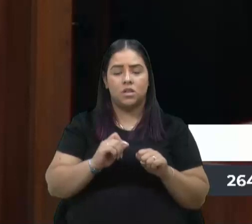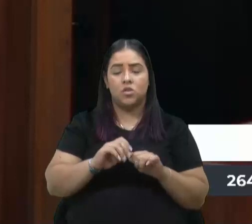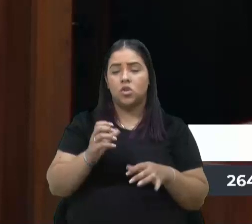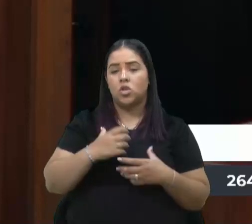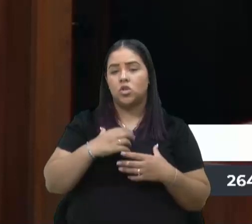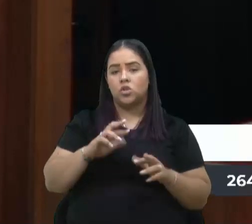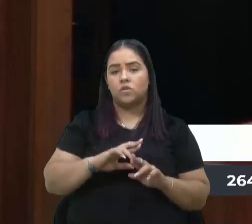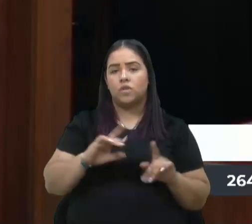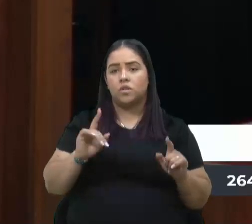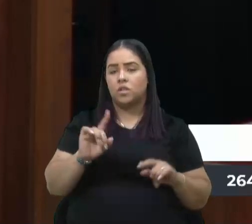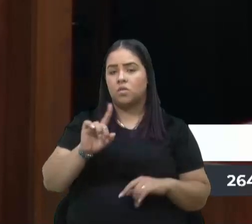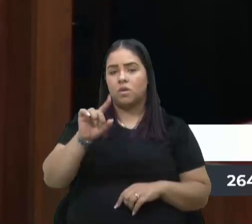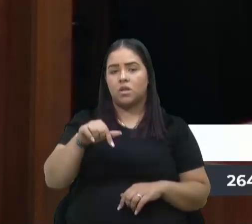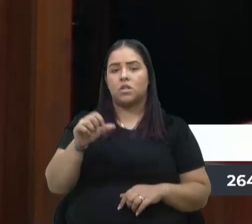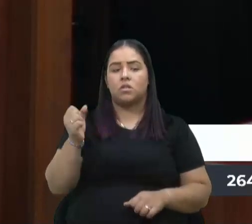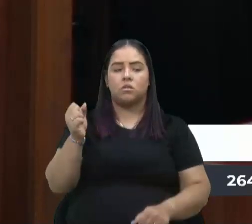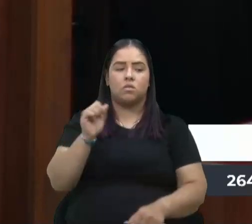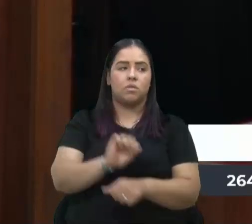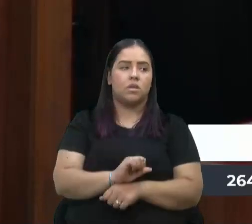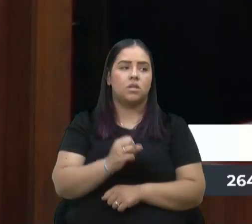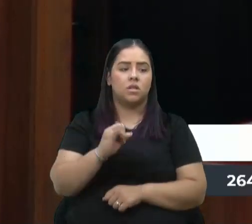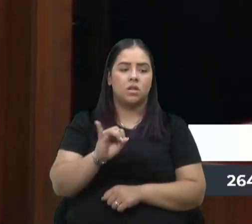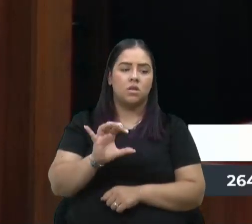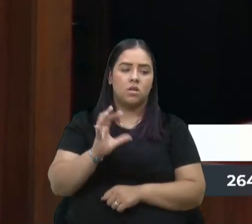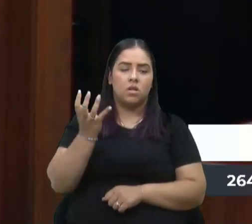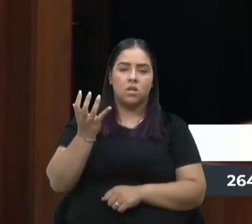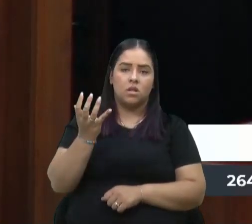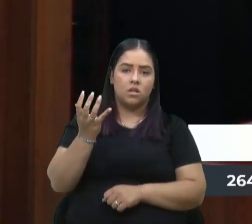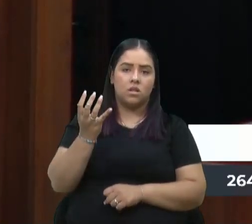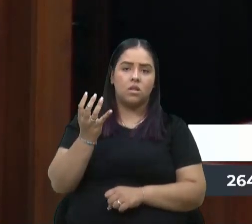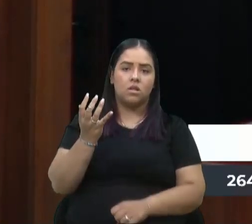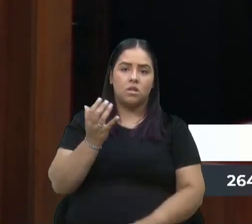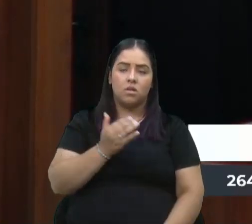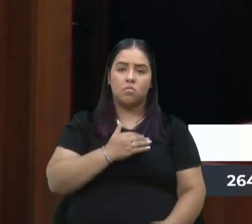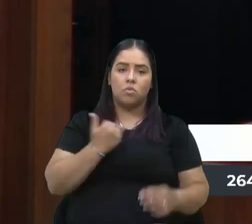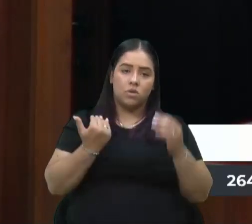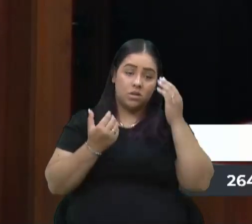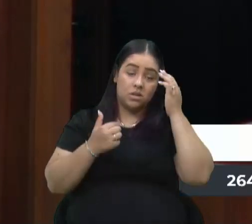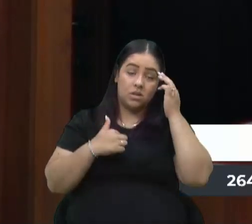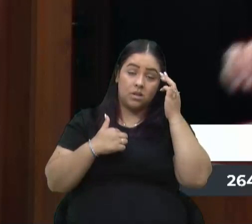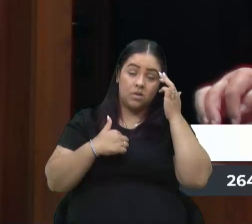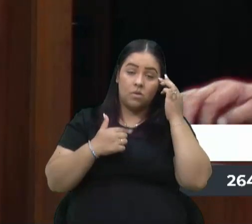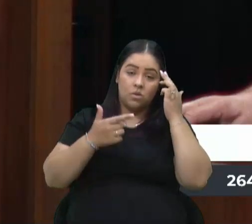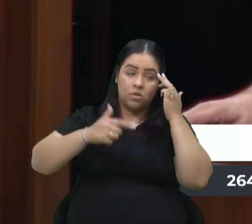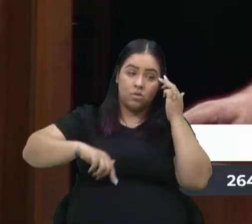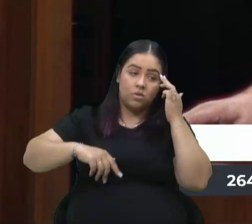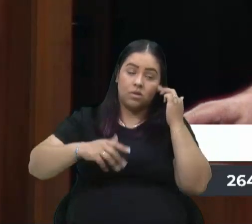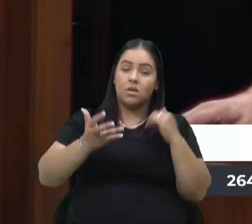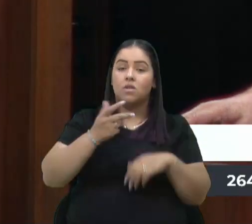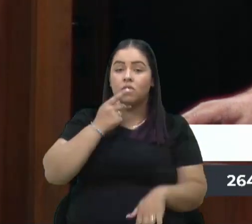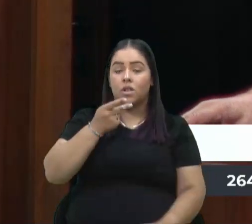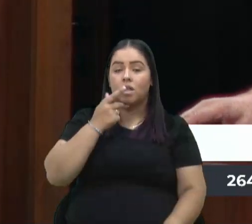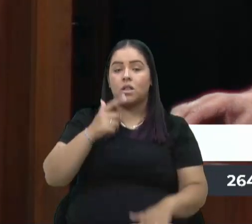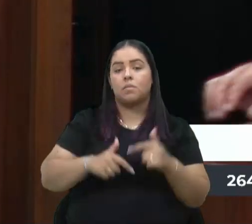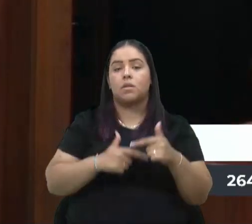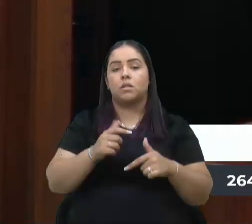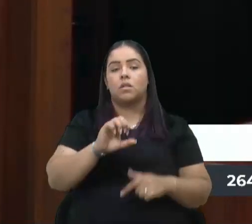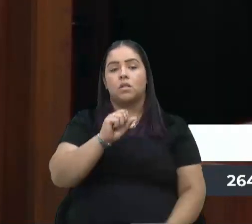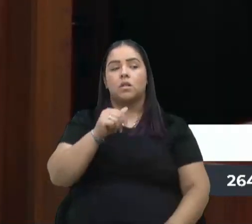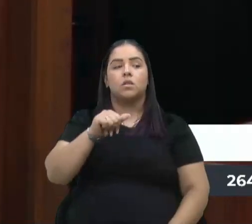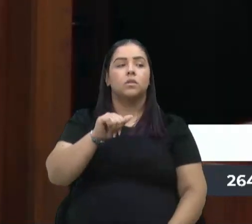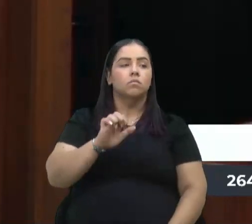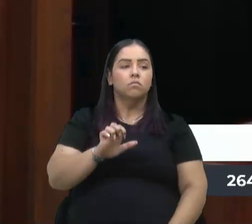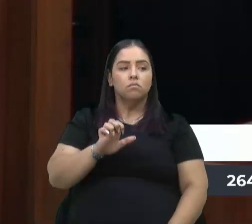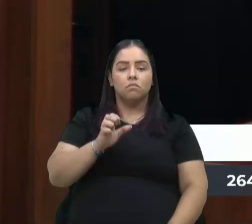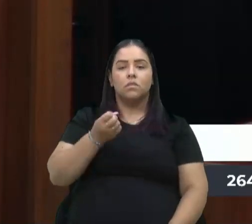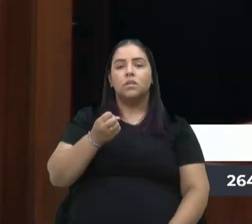não só esperar quando acontecem tragédias. Mesmo, quero repetir, reconheço o trabalho do SAMAI que tem feito, mas se não